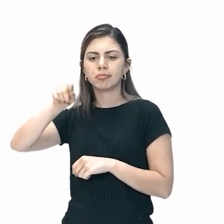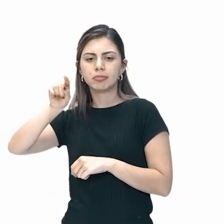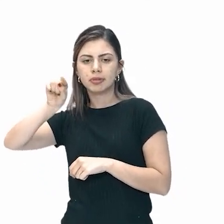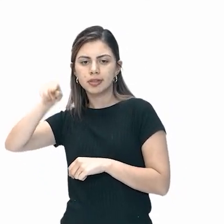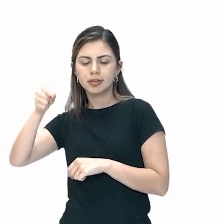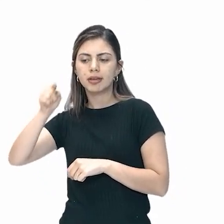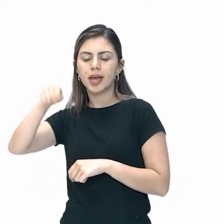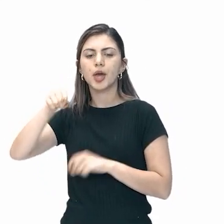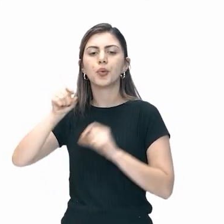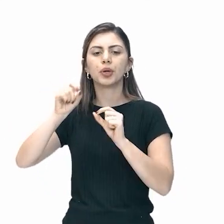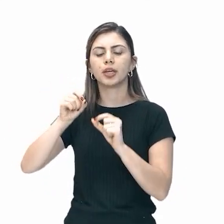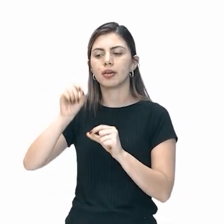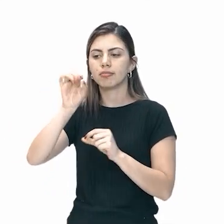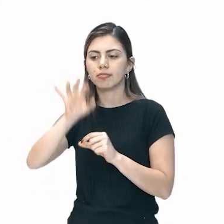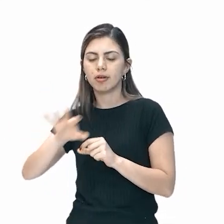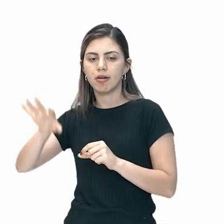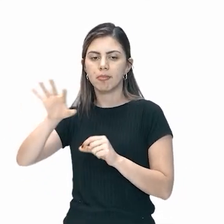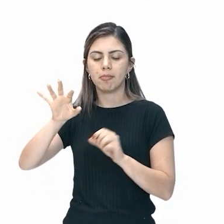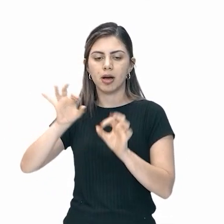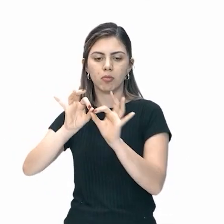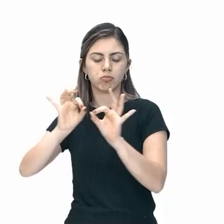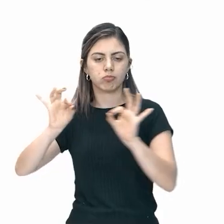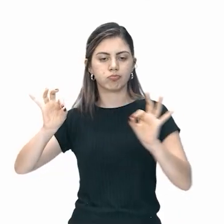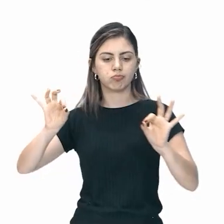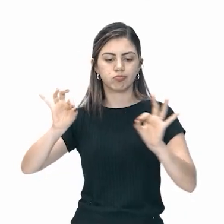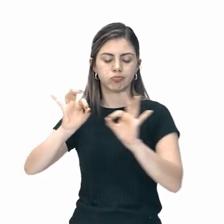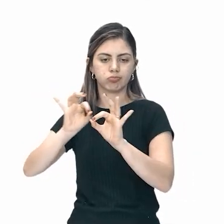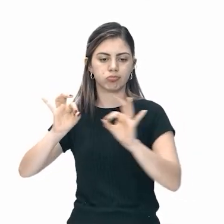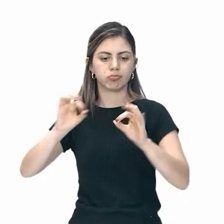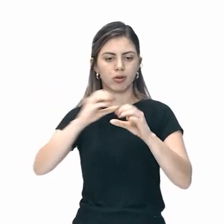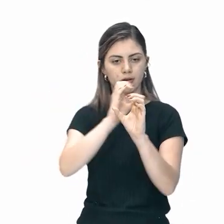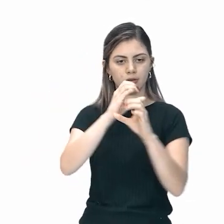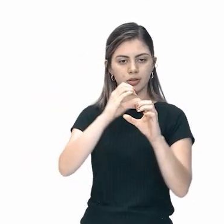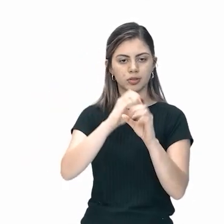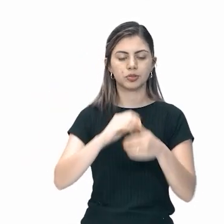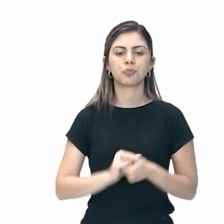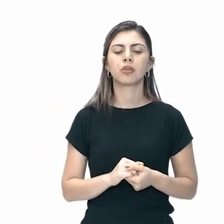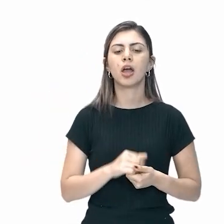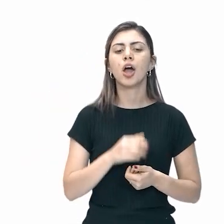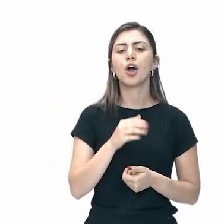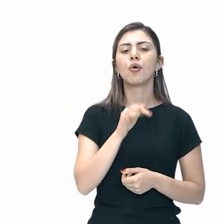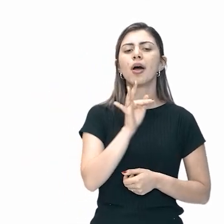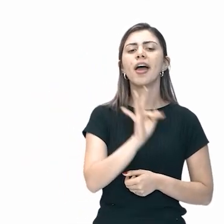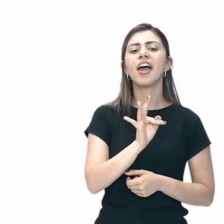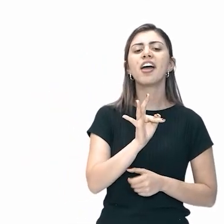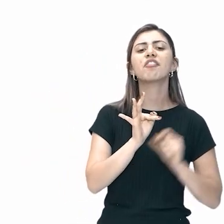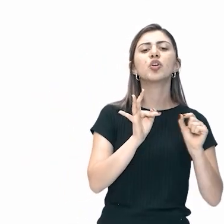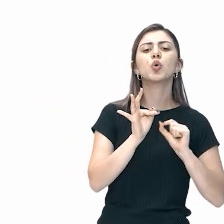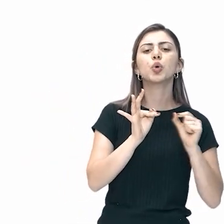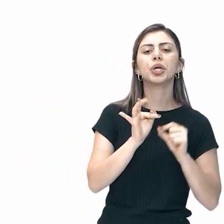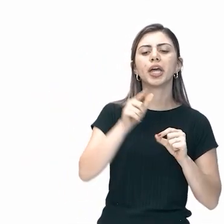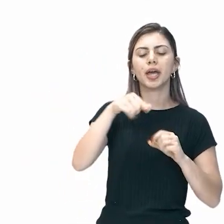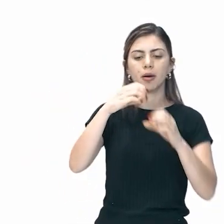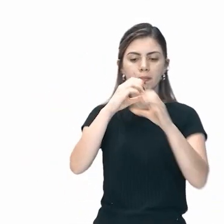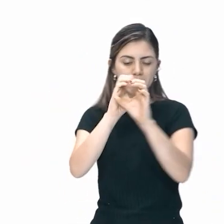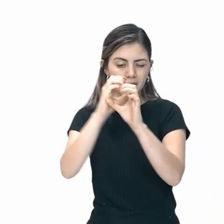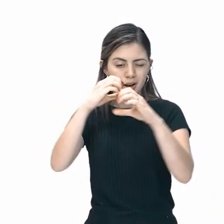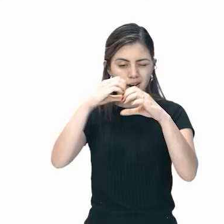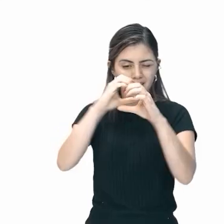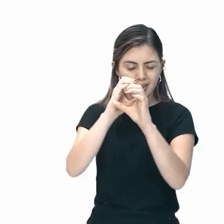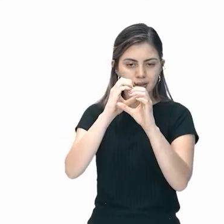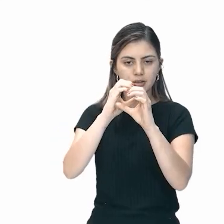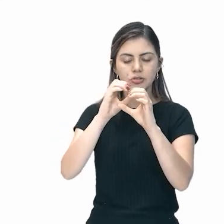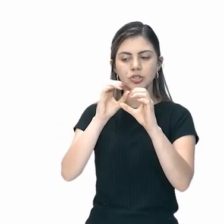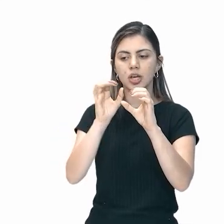imagem até a lente. Por sua vez, o foco é a distância da lente até o foco